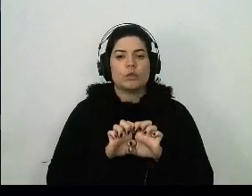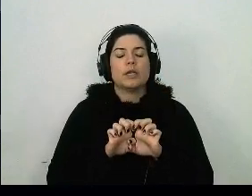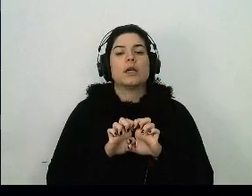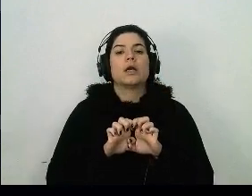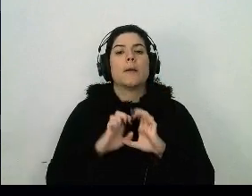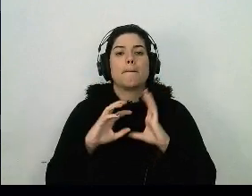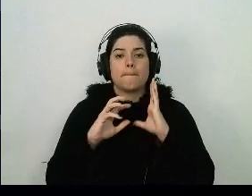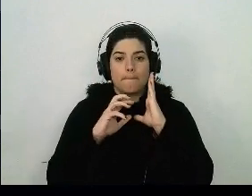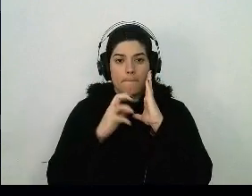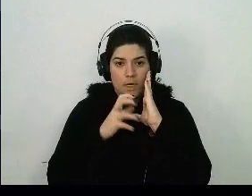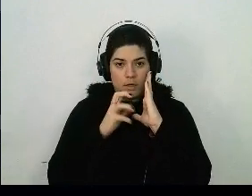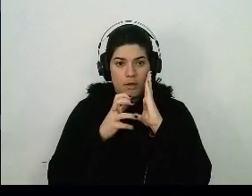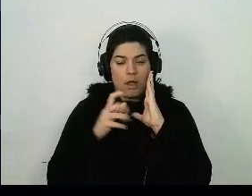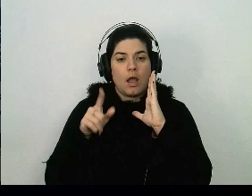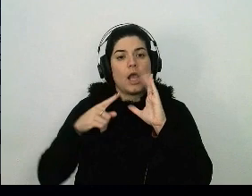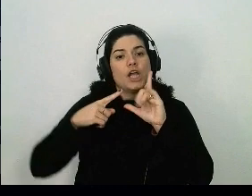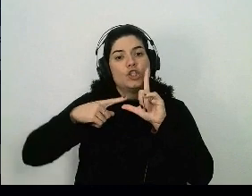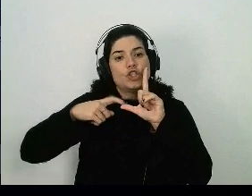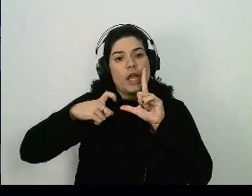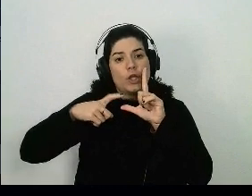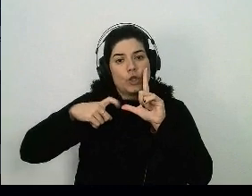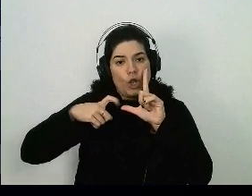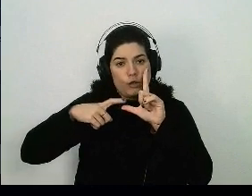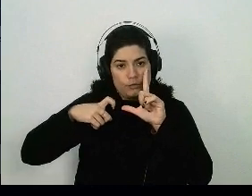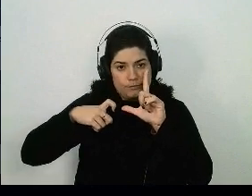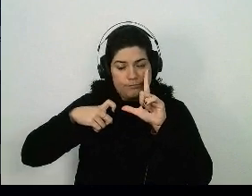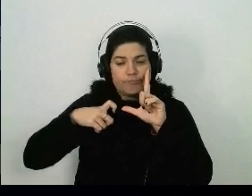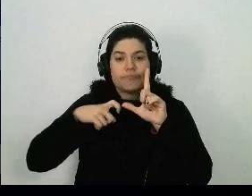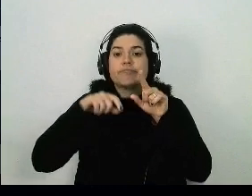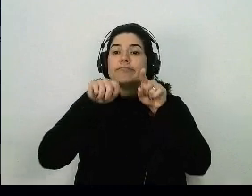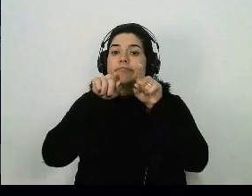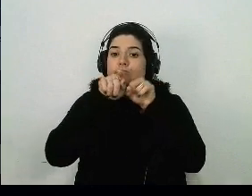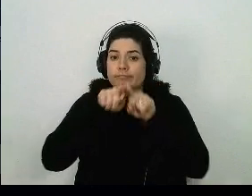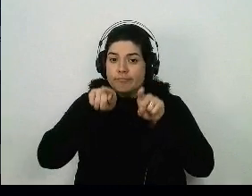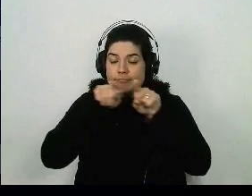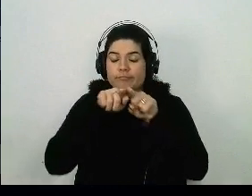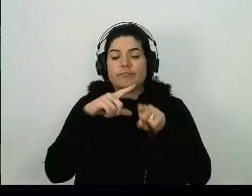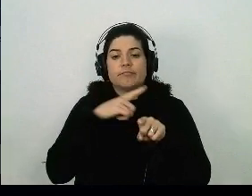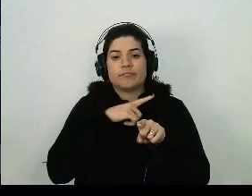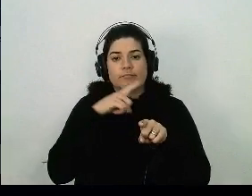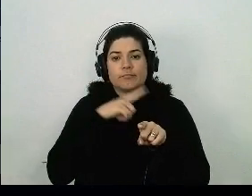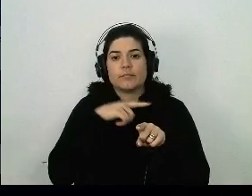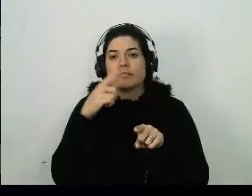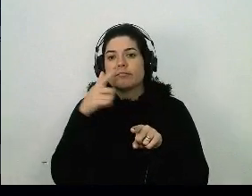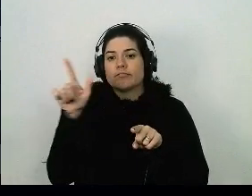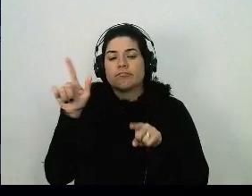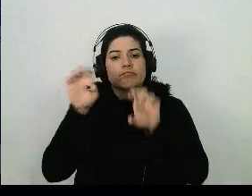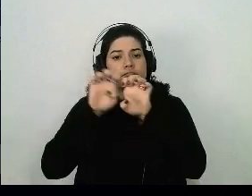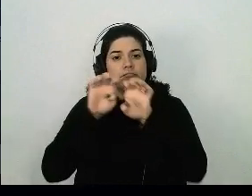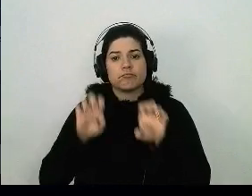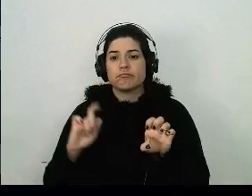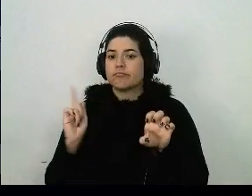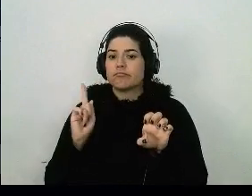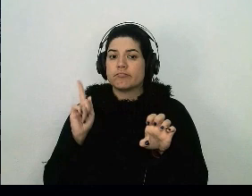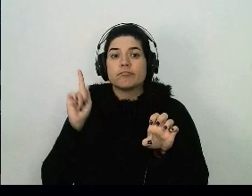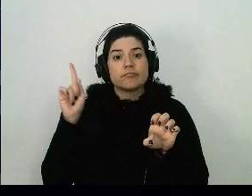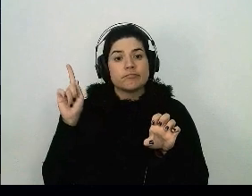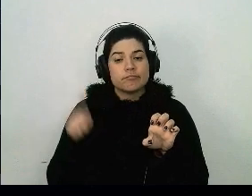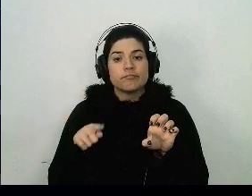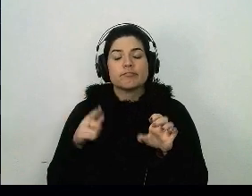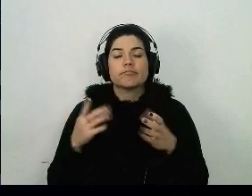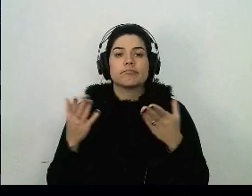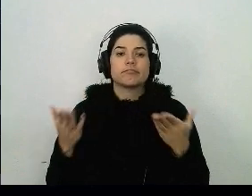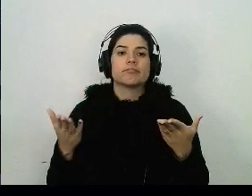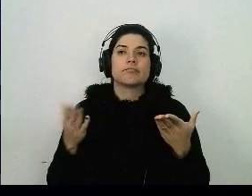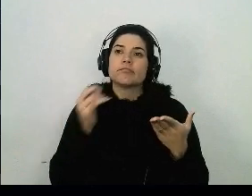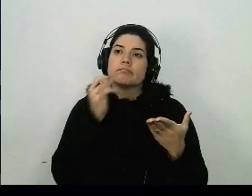JSON. E também temos os nossos dados não estruturados, que são nossas. Quando a gente